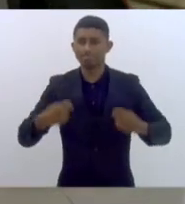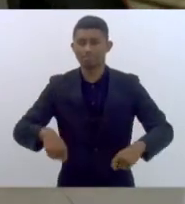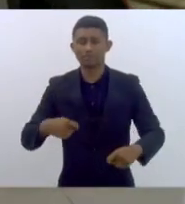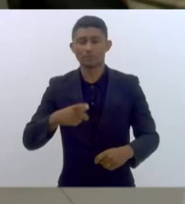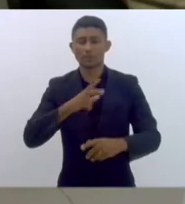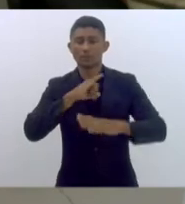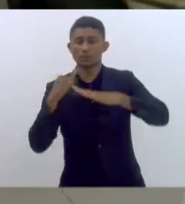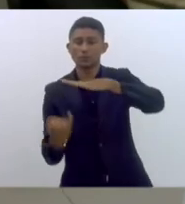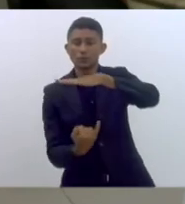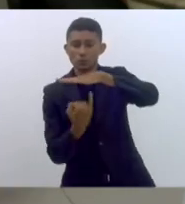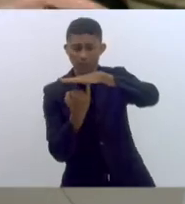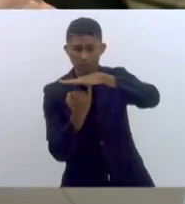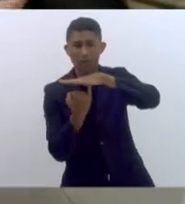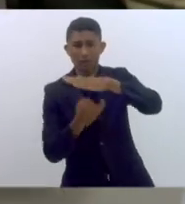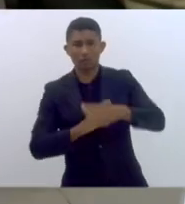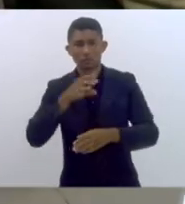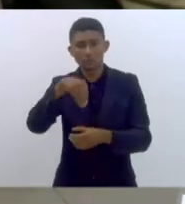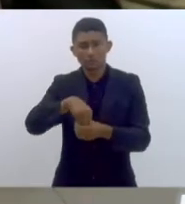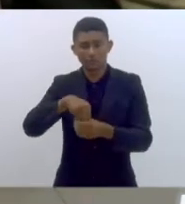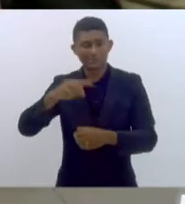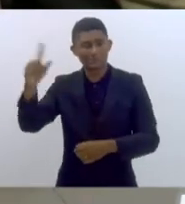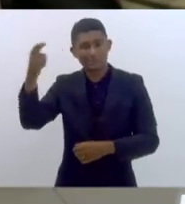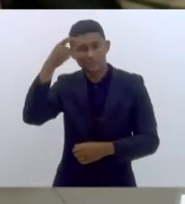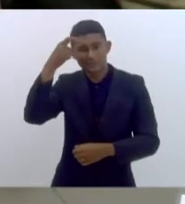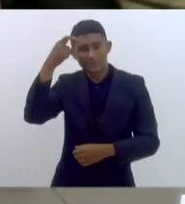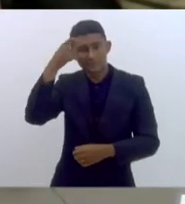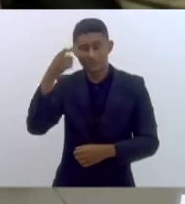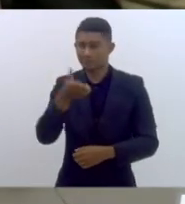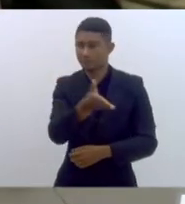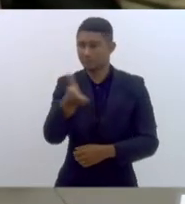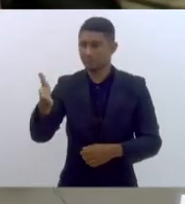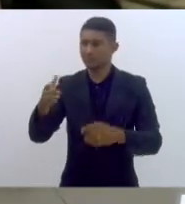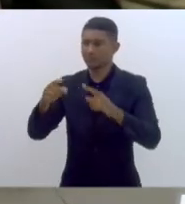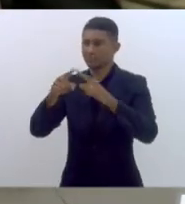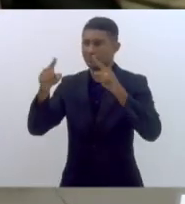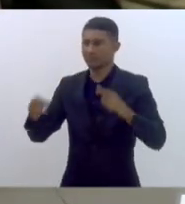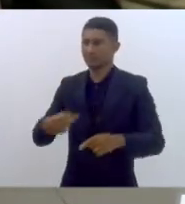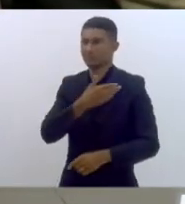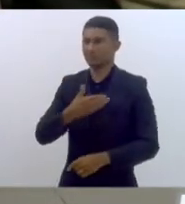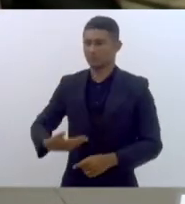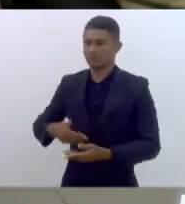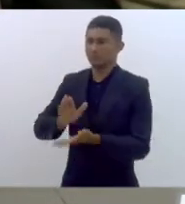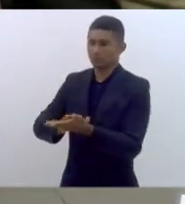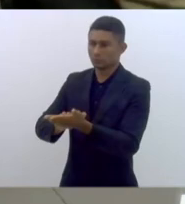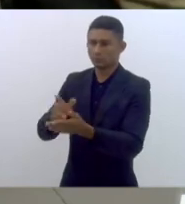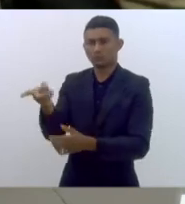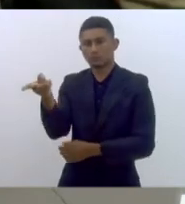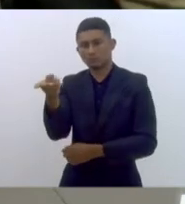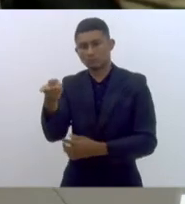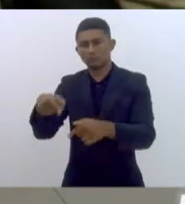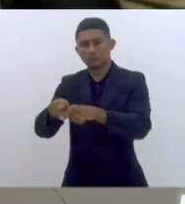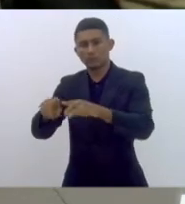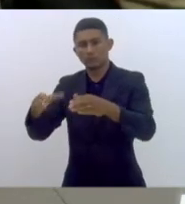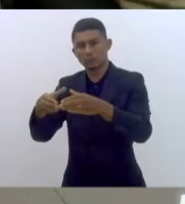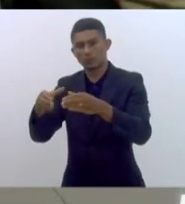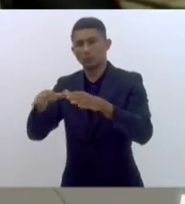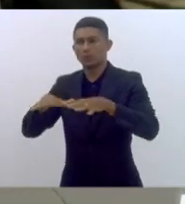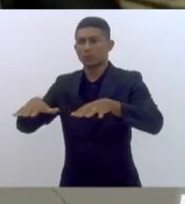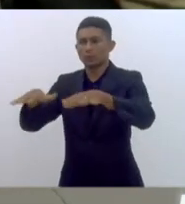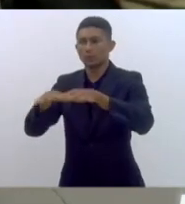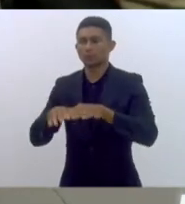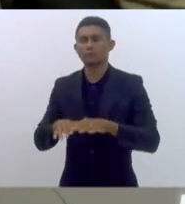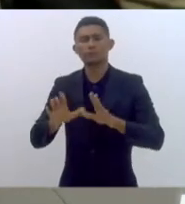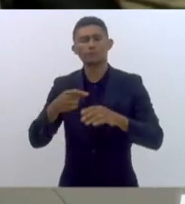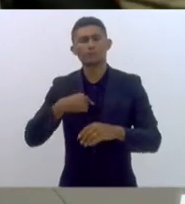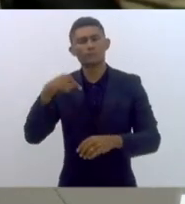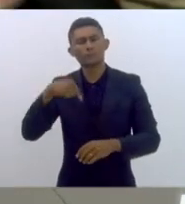institucional, que só é possível com servidores de carreira. Então, parabenizar vocês dois e toda a equipe. E eu